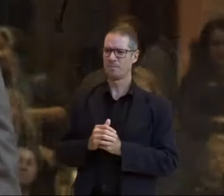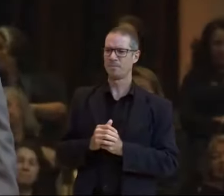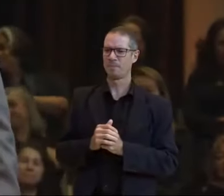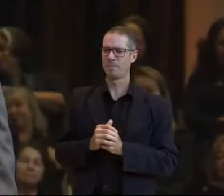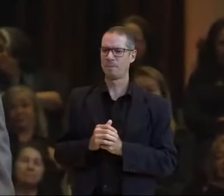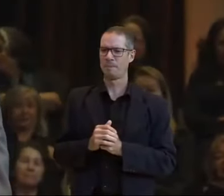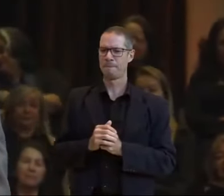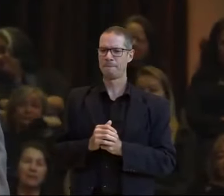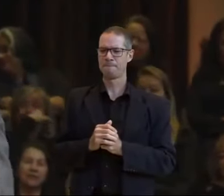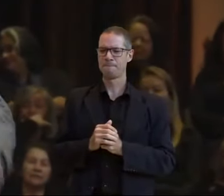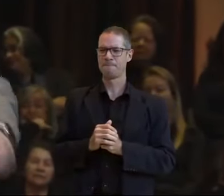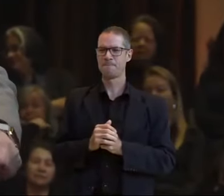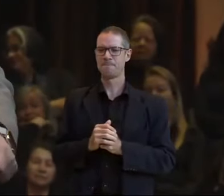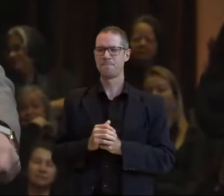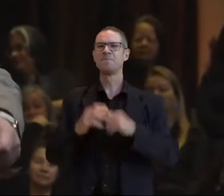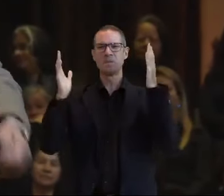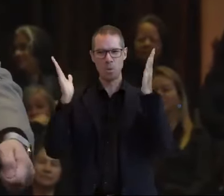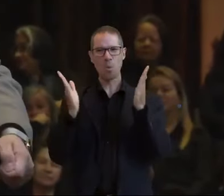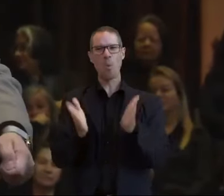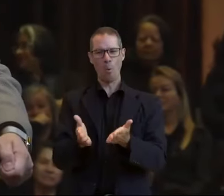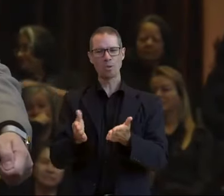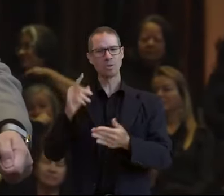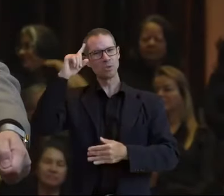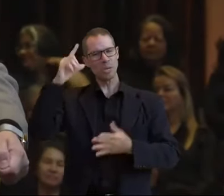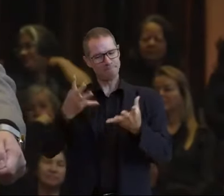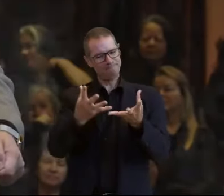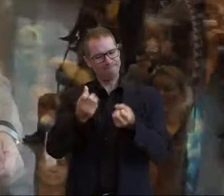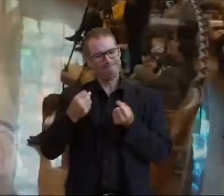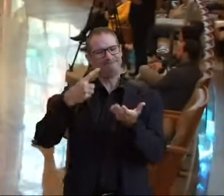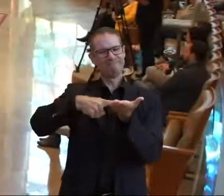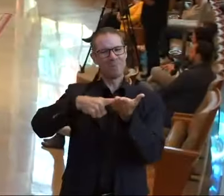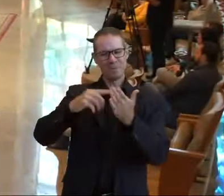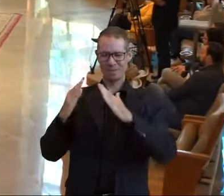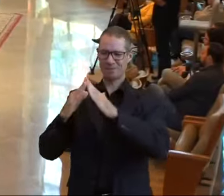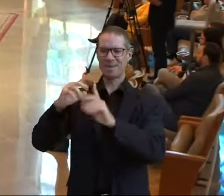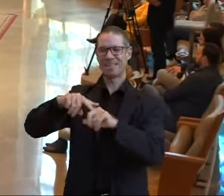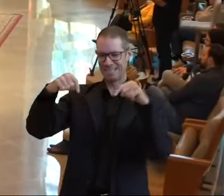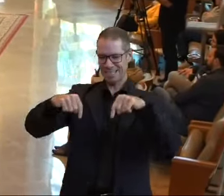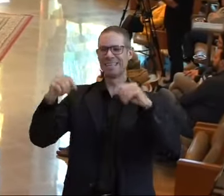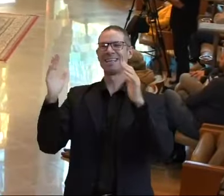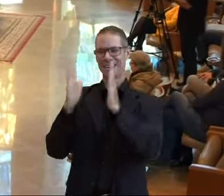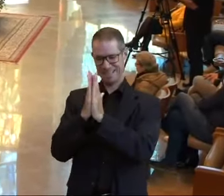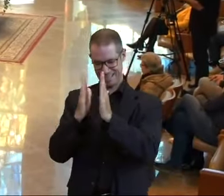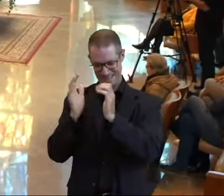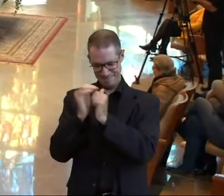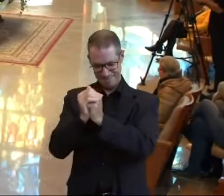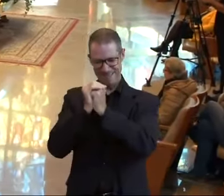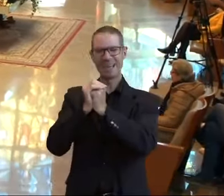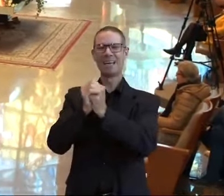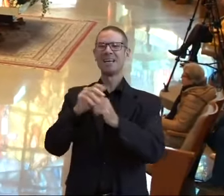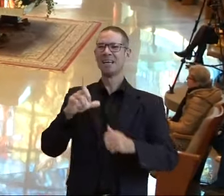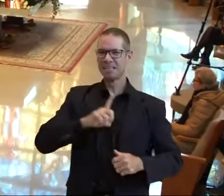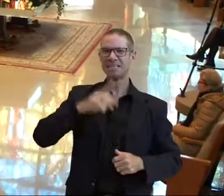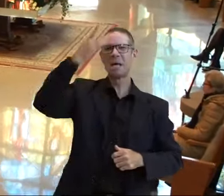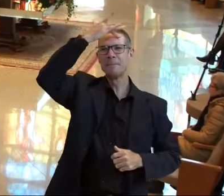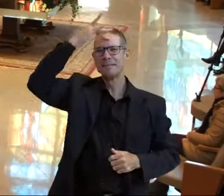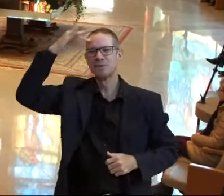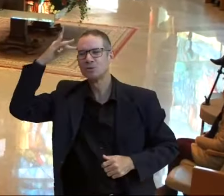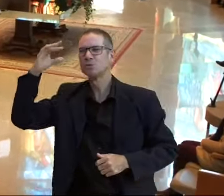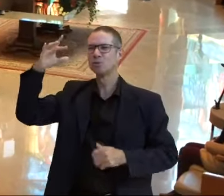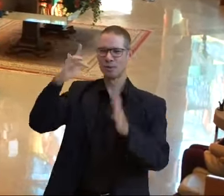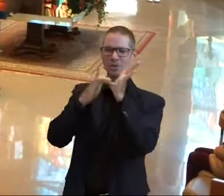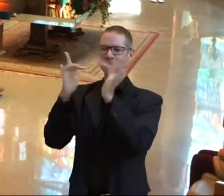Depois entrou seu filho de meia hora com oração. Isso. Então, hoje a gente vai assumir compromisso com a igreja aqui. Amém. Né? Tem mais alguém aqui em Jesus